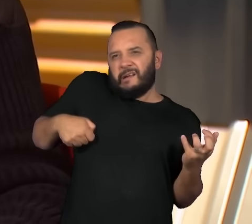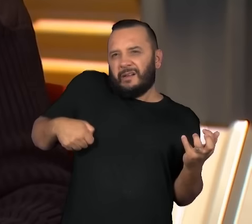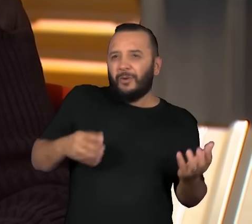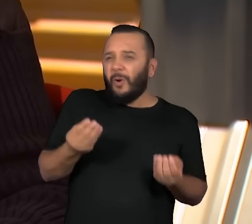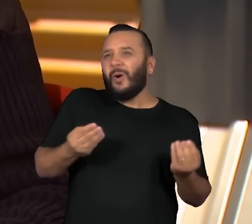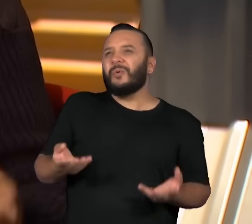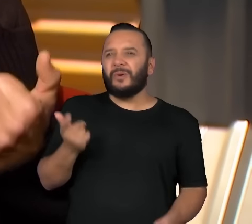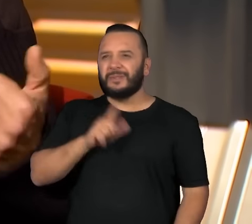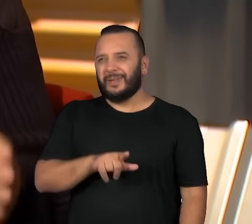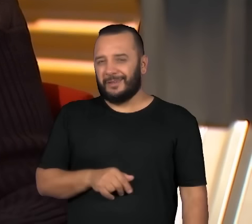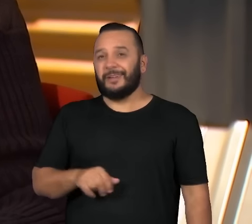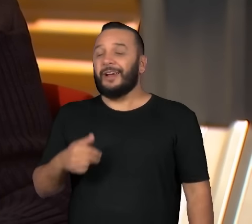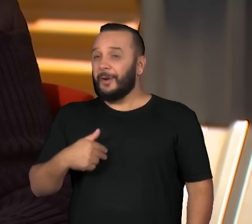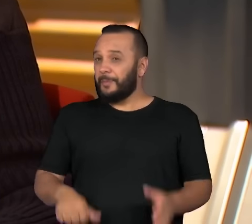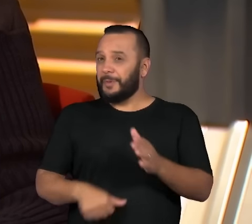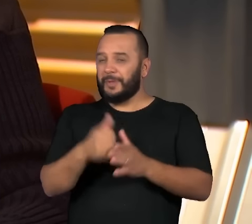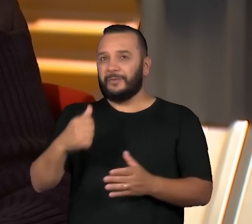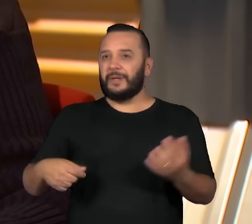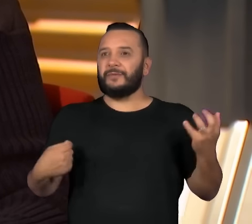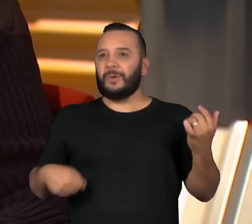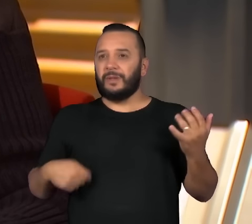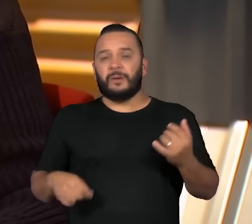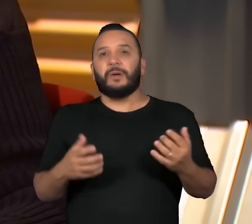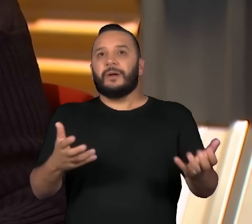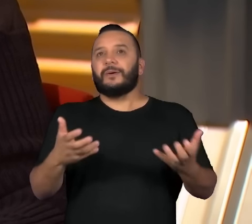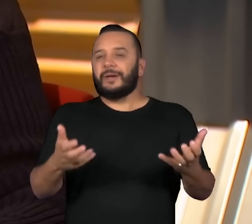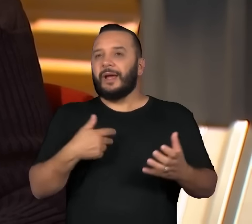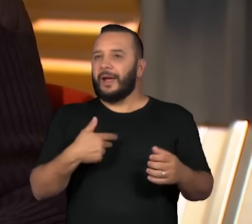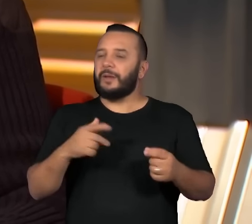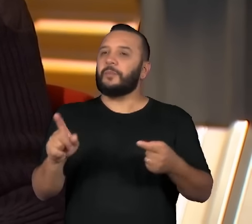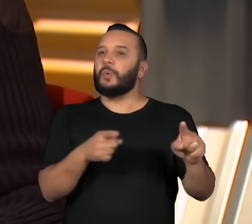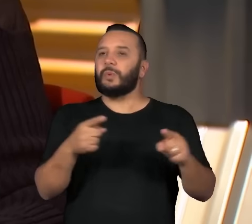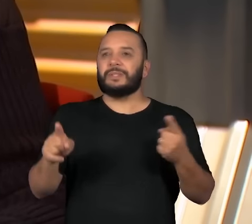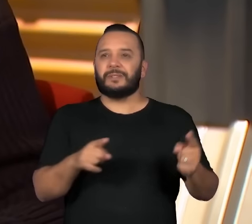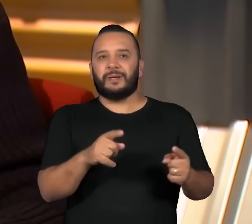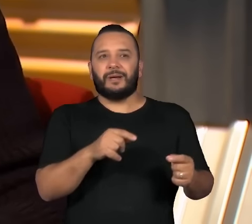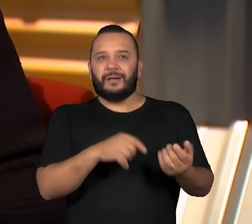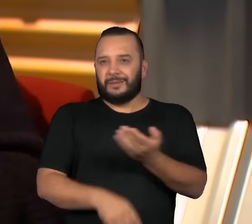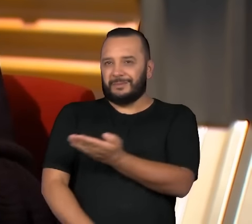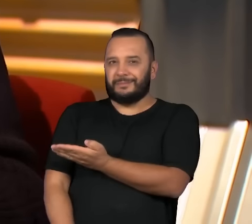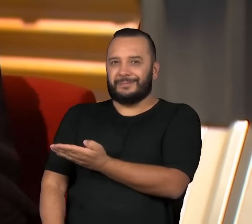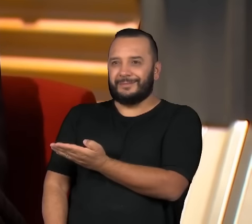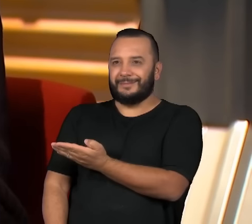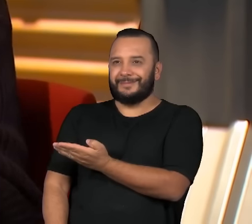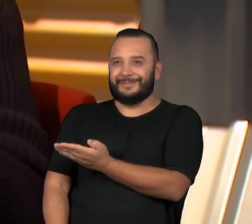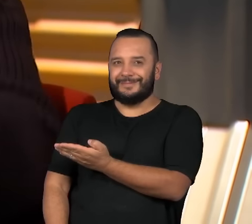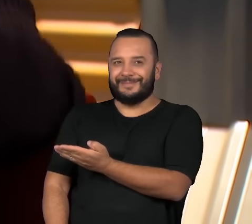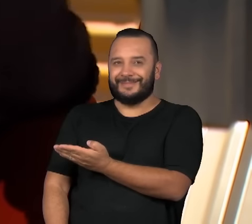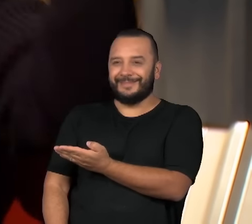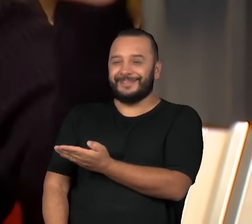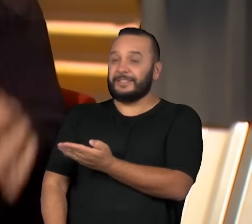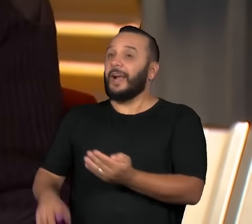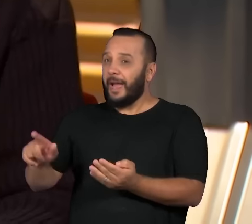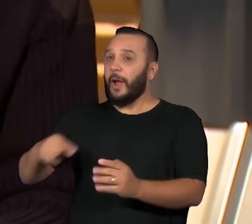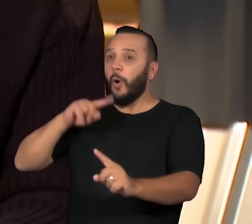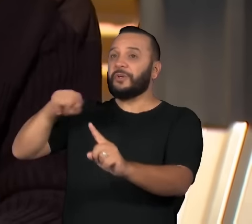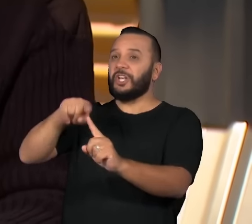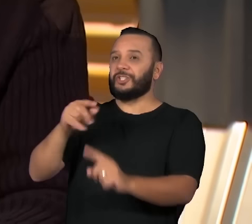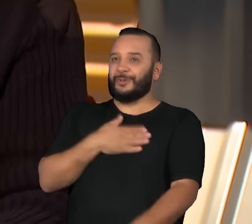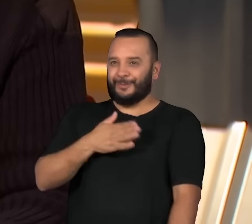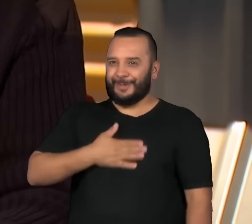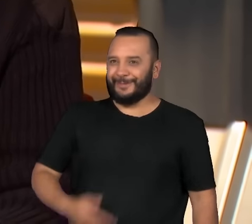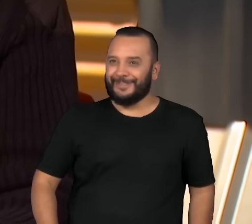na aula, minha primeira aula com o violão da minha avó, e falei, pô, eu quero tocar Starway to Heaven. Só! Era o meu objetivo, impossível da época,